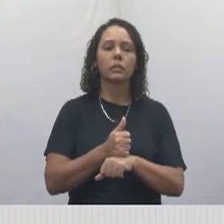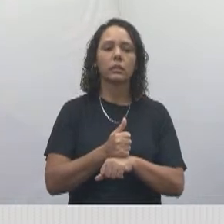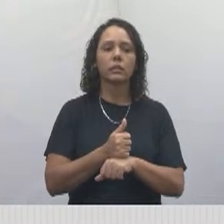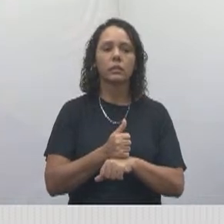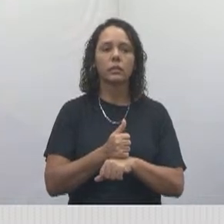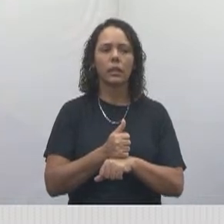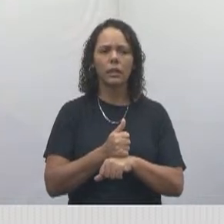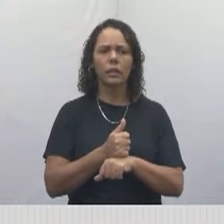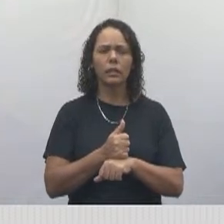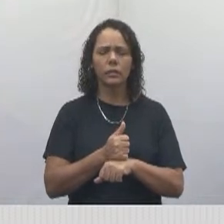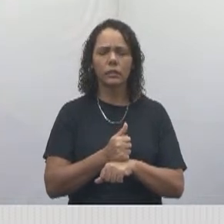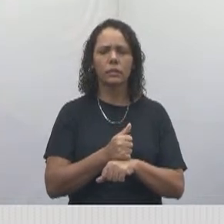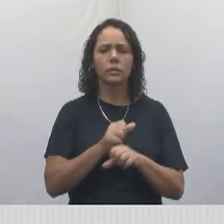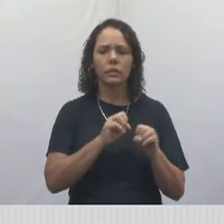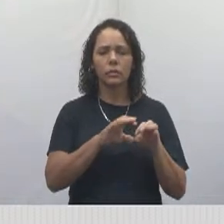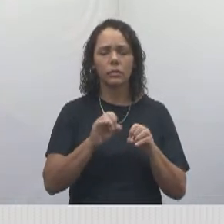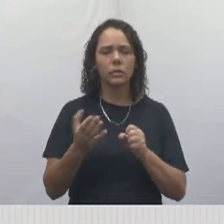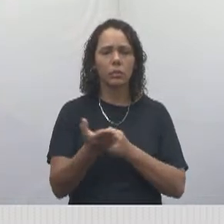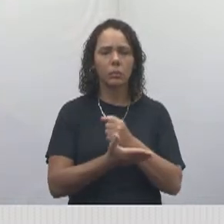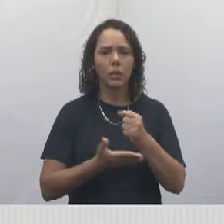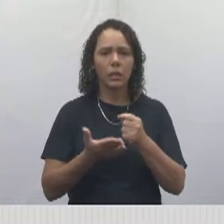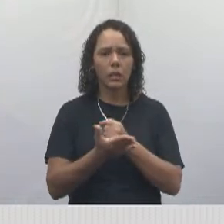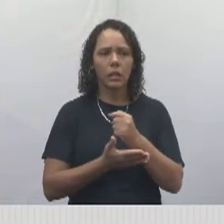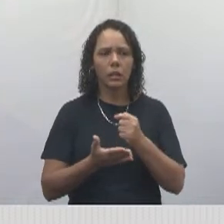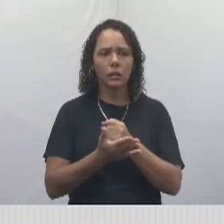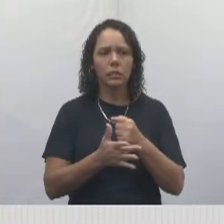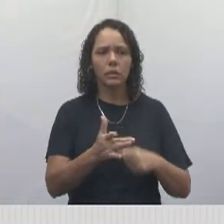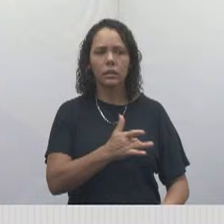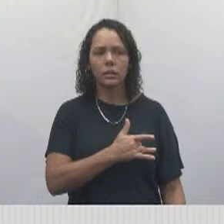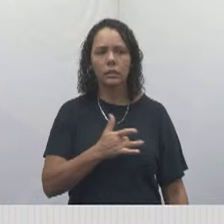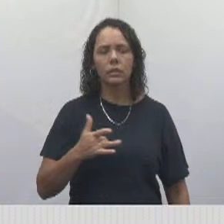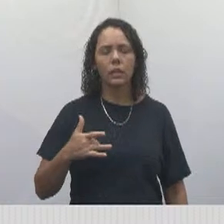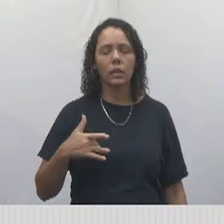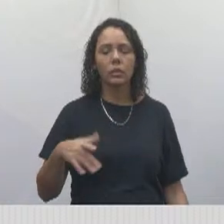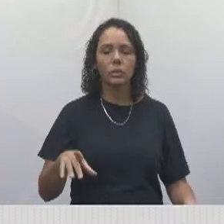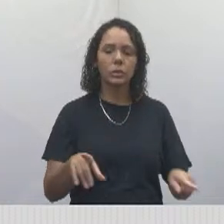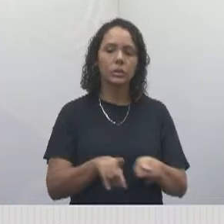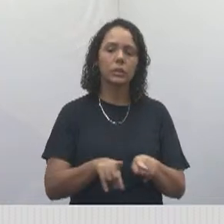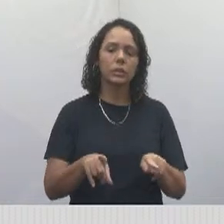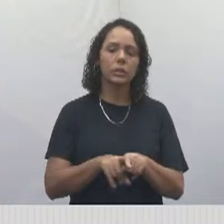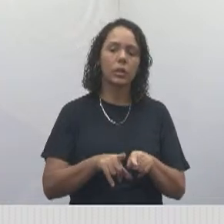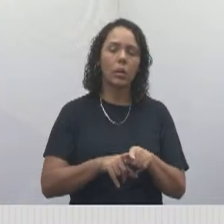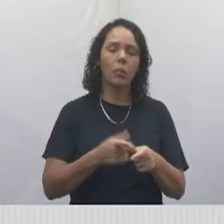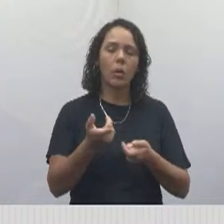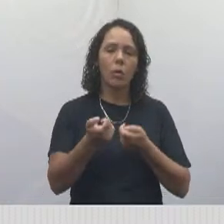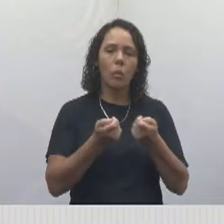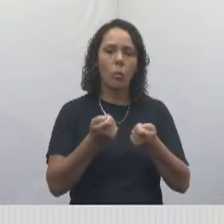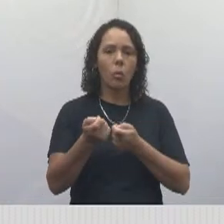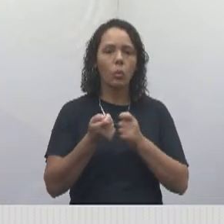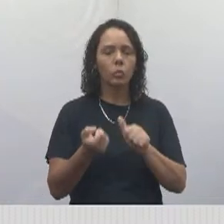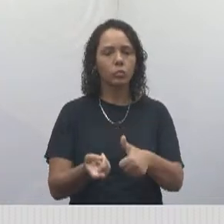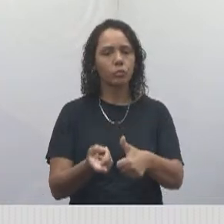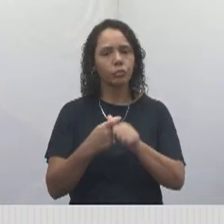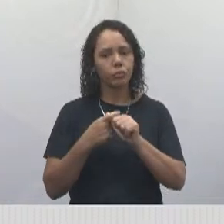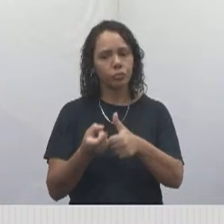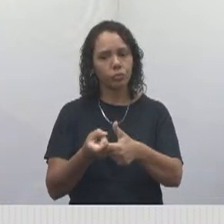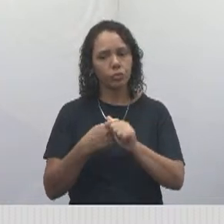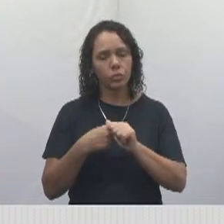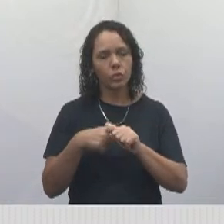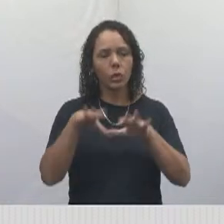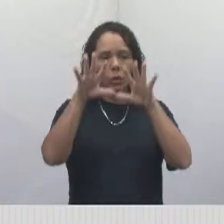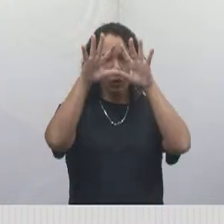básica, pessoal e saúde, e ali não está, mas também o controle de dívida é um critério que o Tribunal de Contas